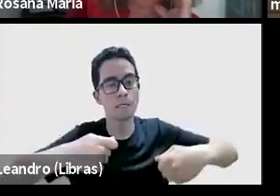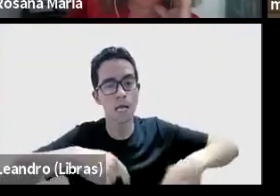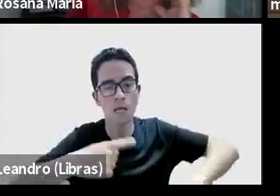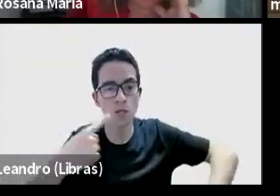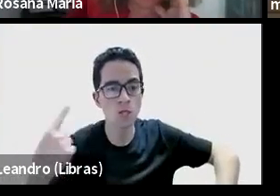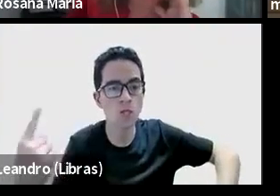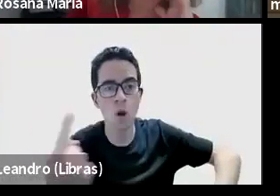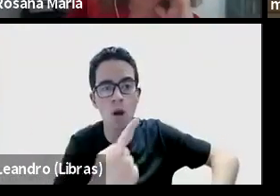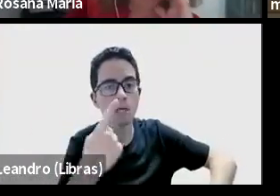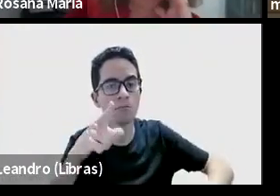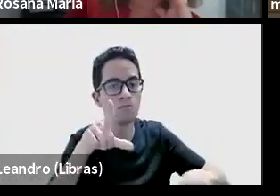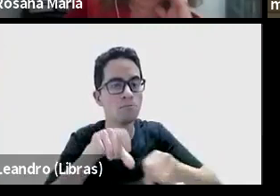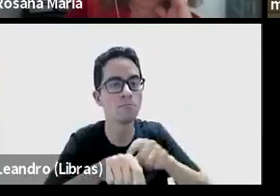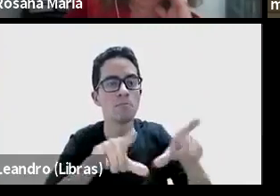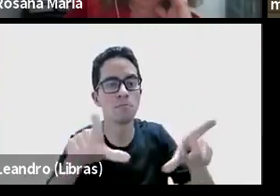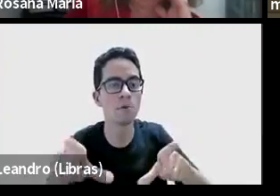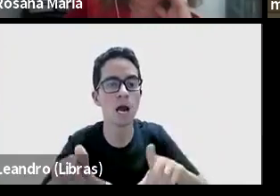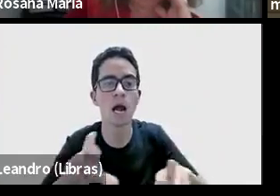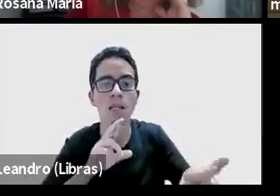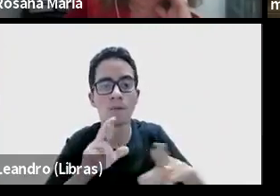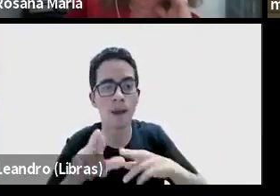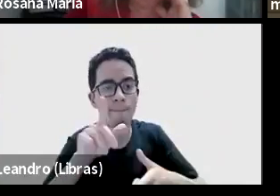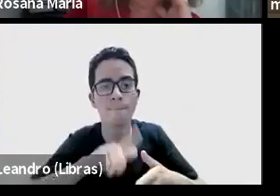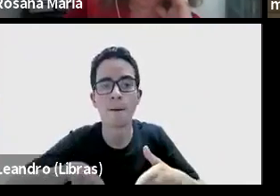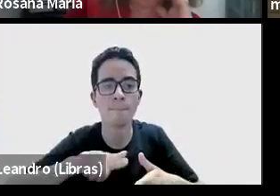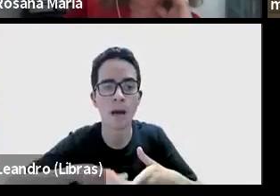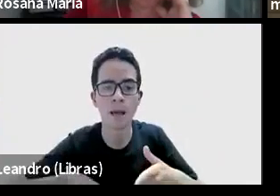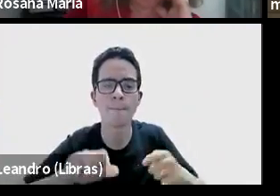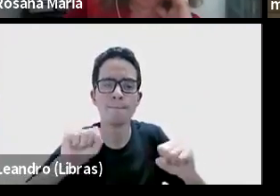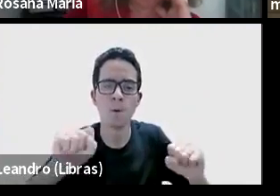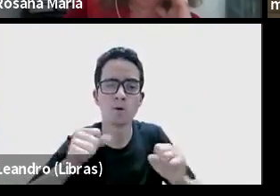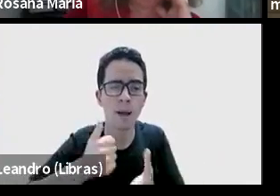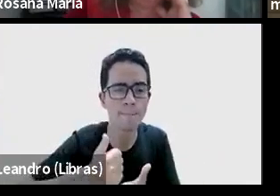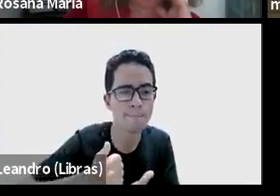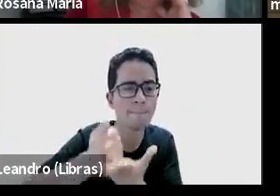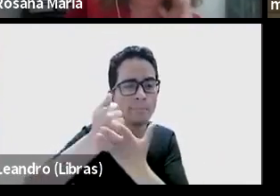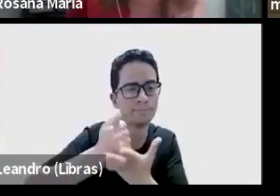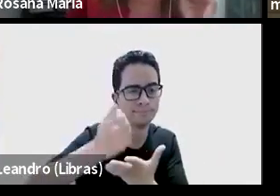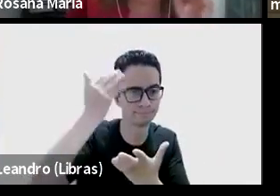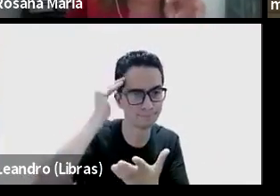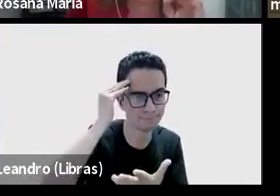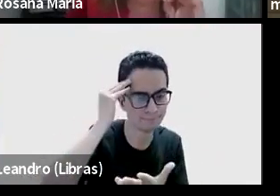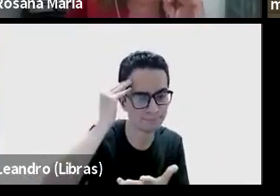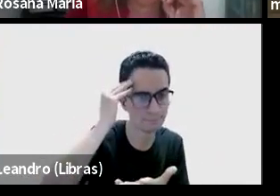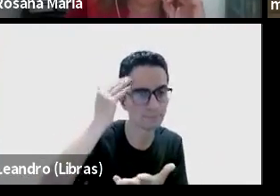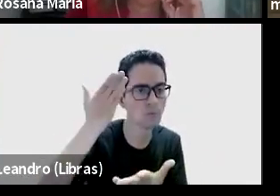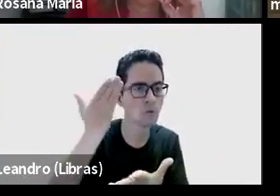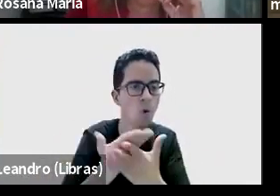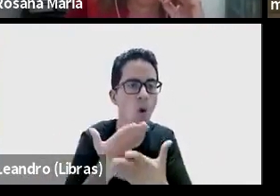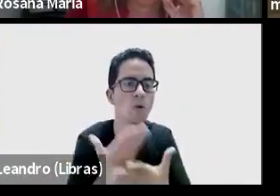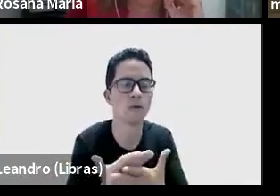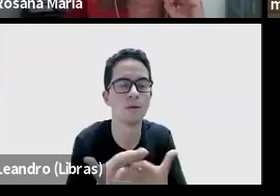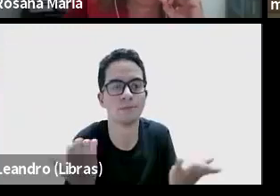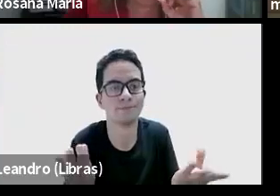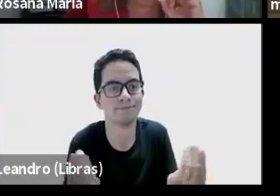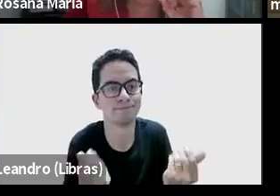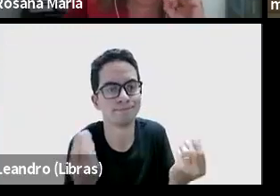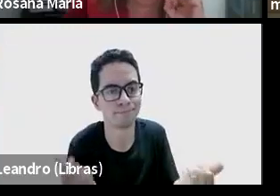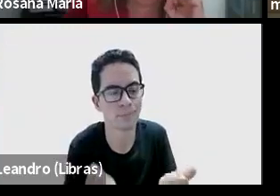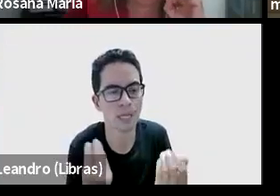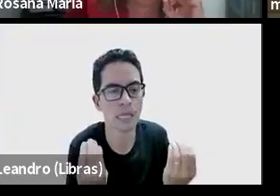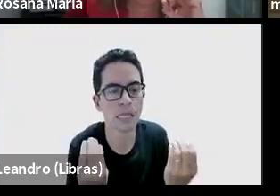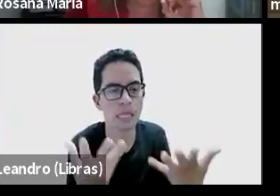como acadêmico a gente não resolve o problema, a gente pode ir lá dar um apoio, a gente pode fazer um estudo, a gente pode contribuir de